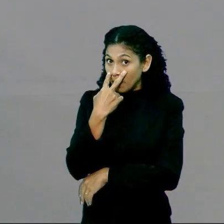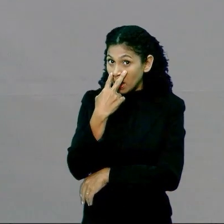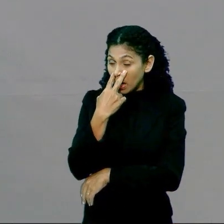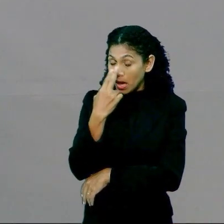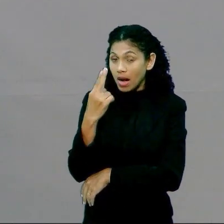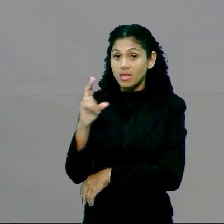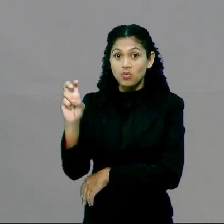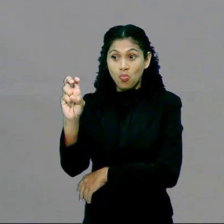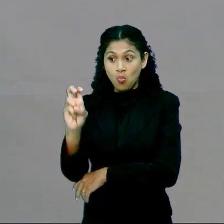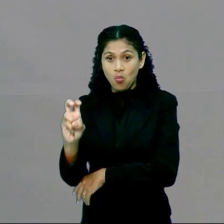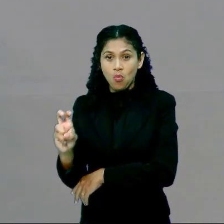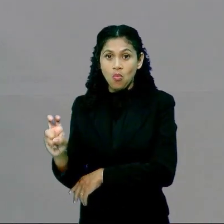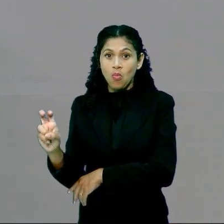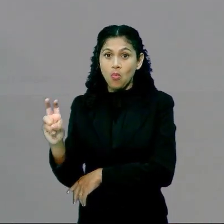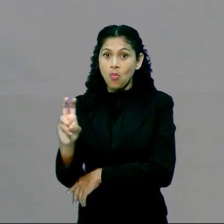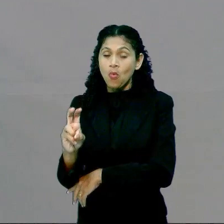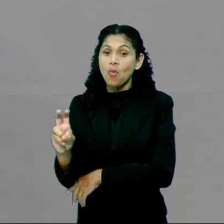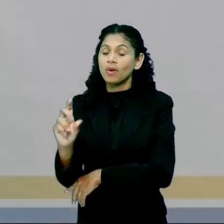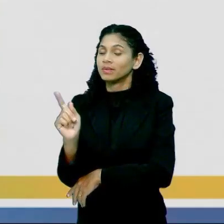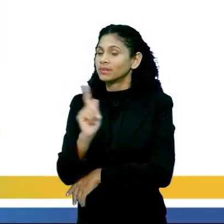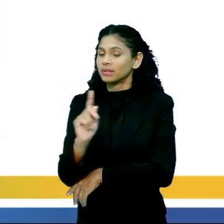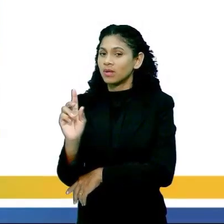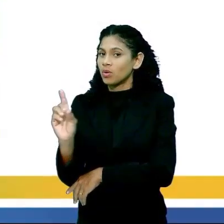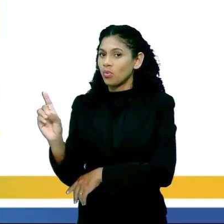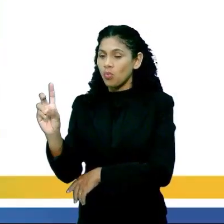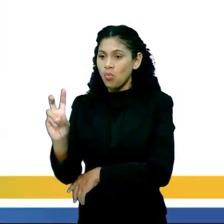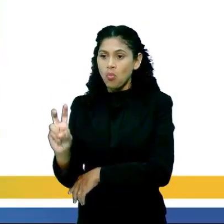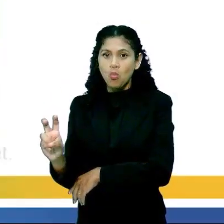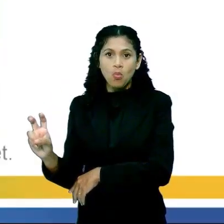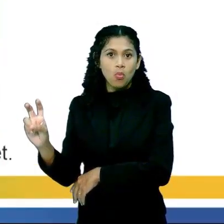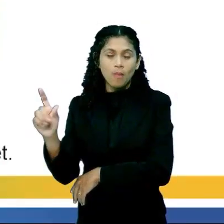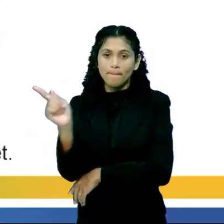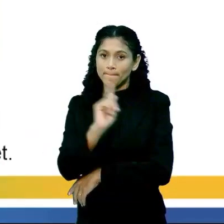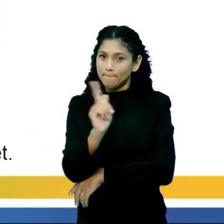na língua espanhola é você cobrar, é valores, tá?